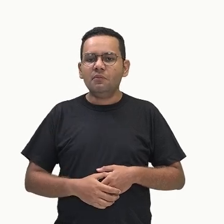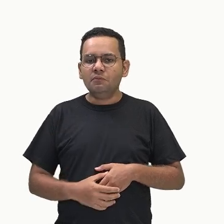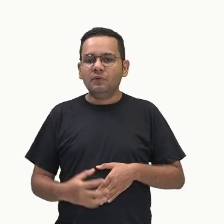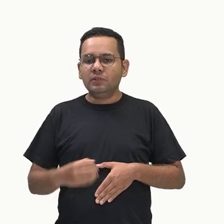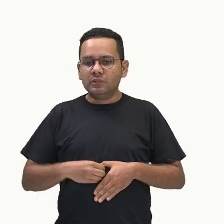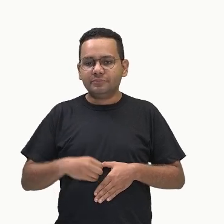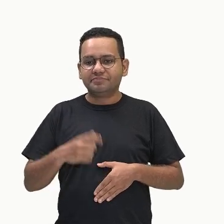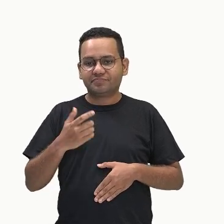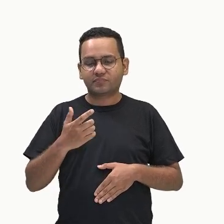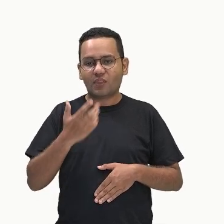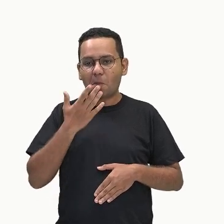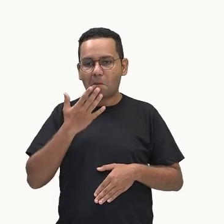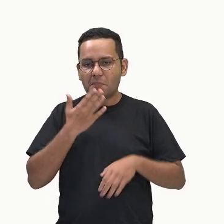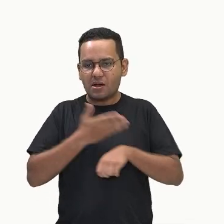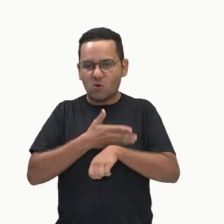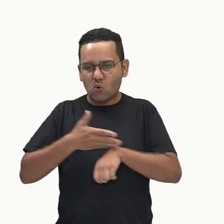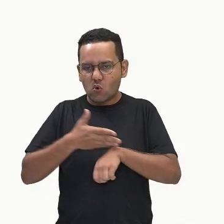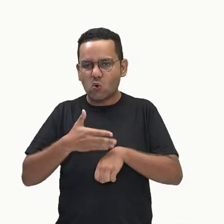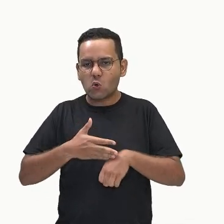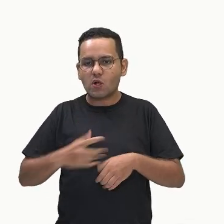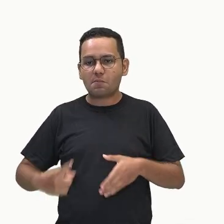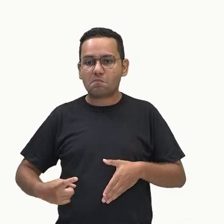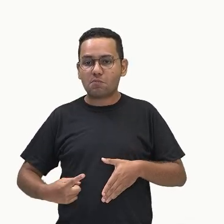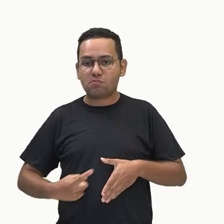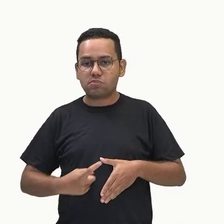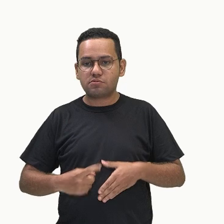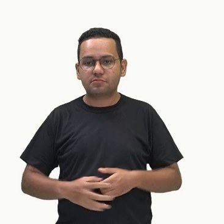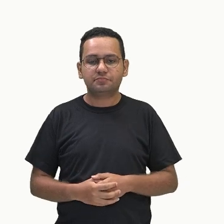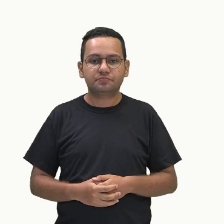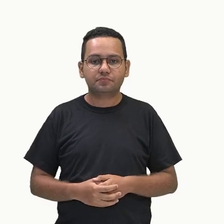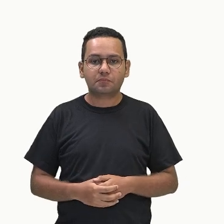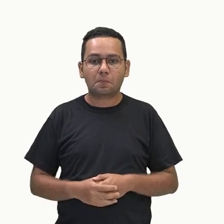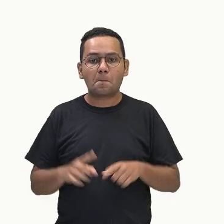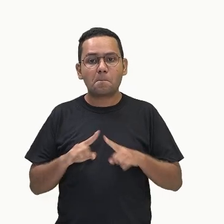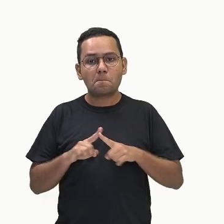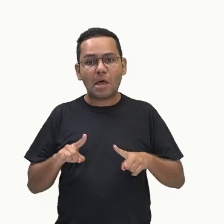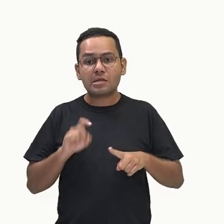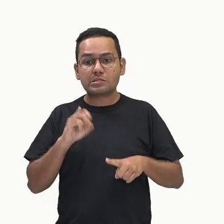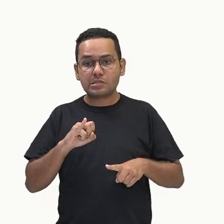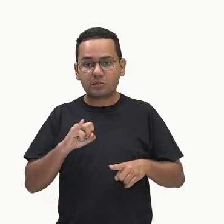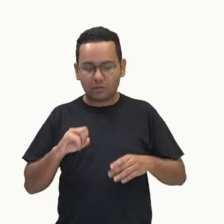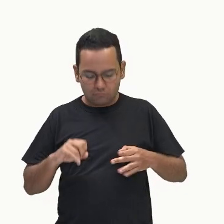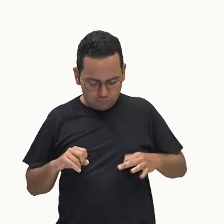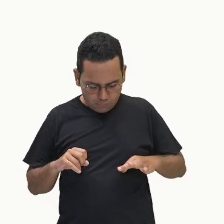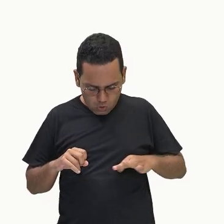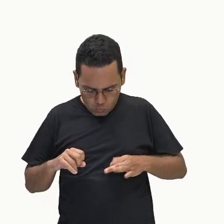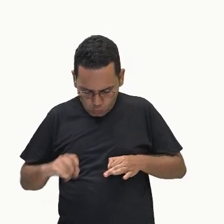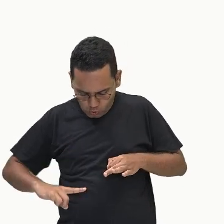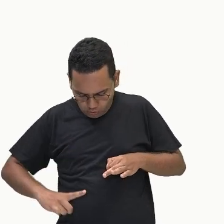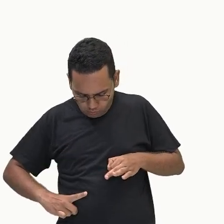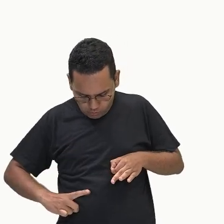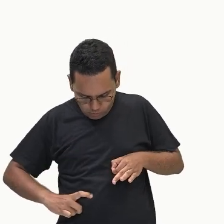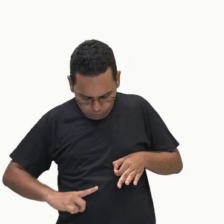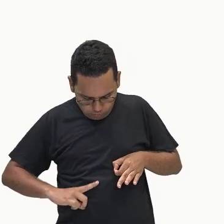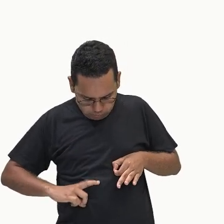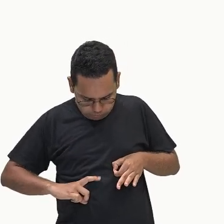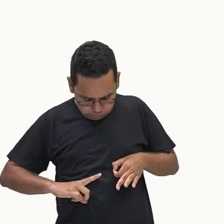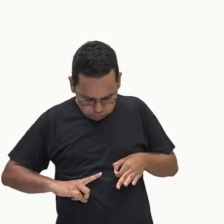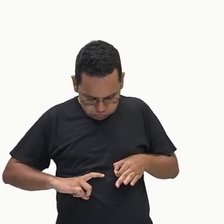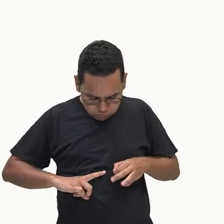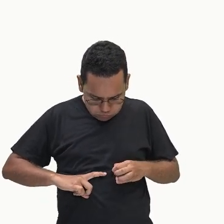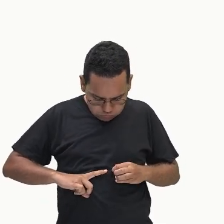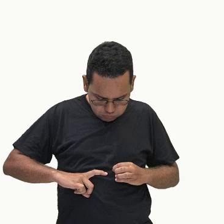espermatozoides. Caso o espermatozoide encontre o óvulo e ocorra a fertilização, ele